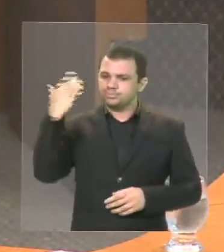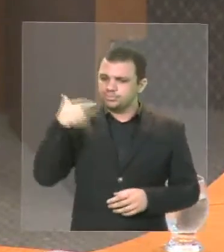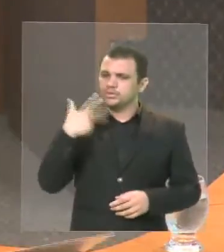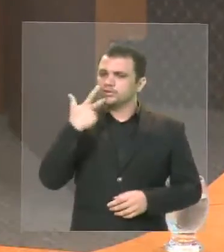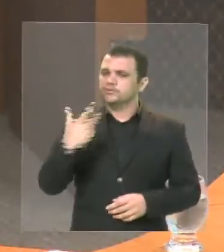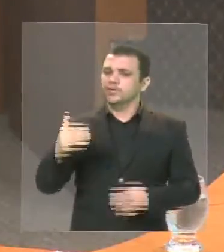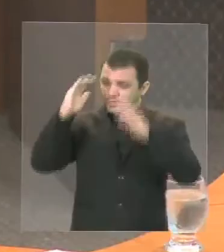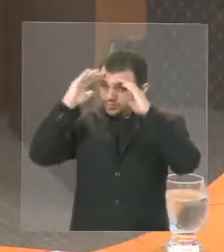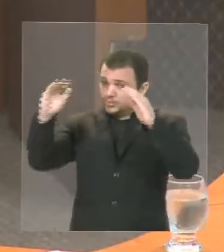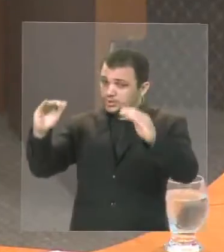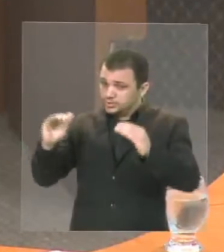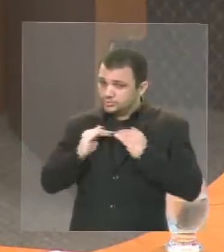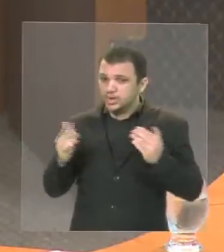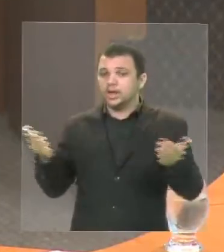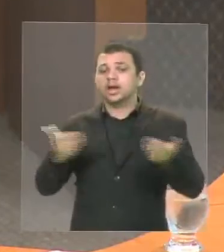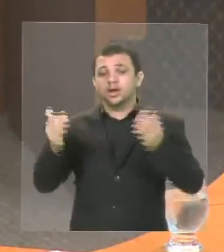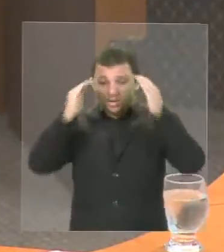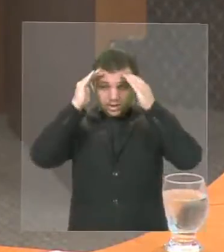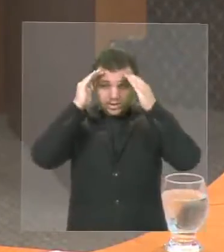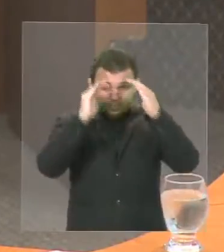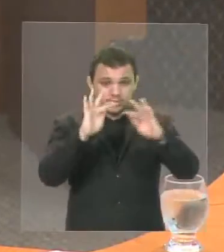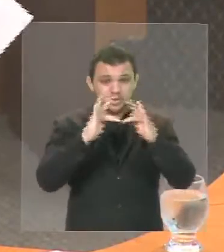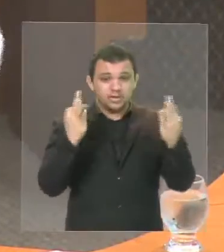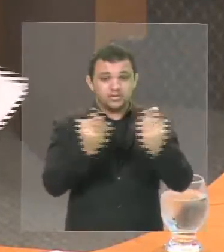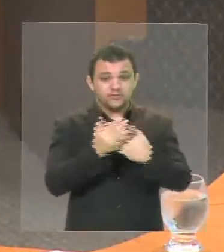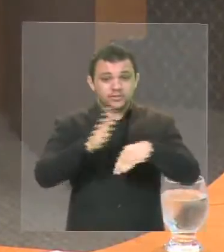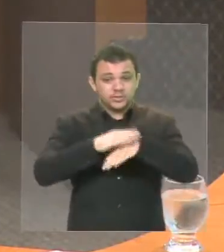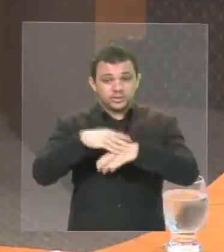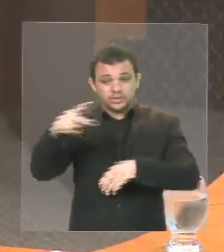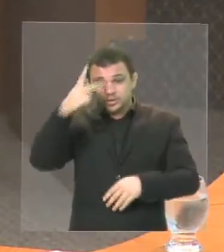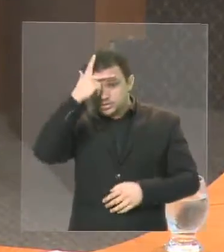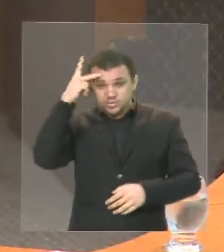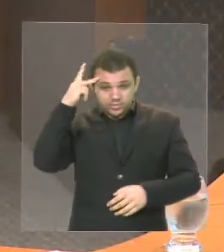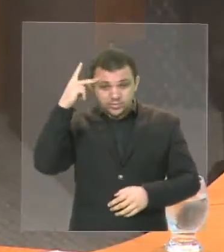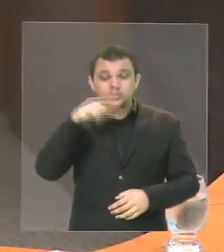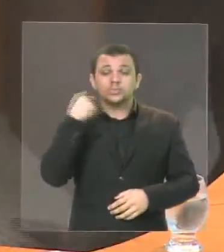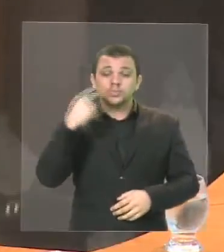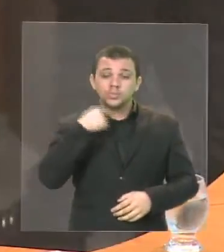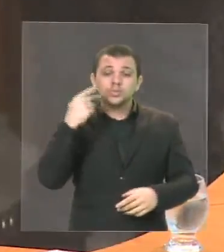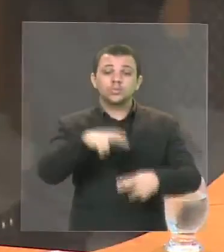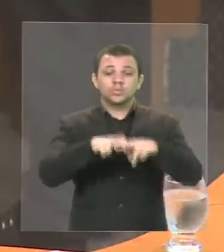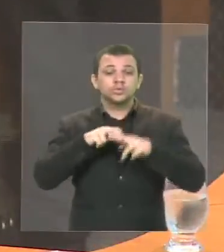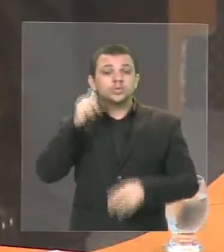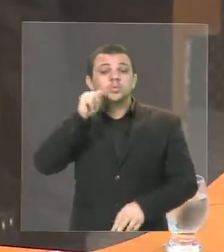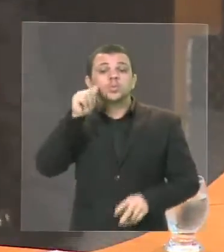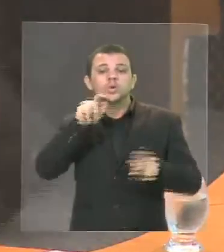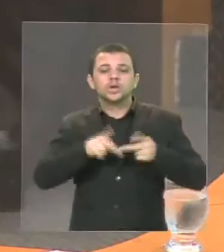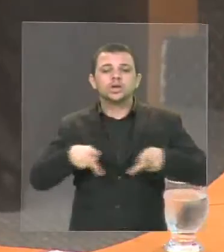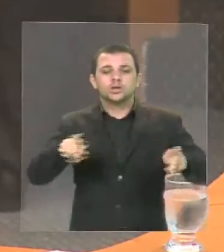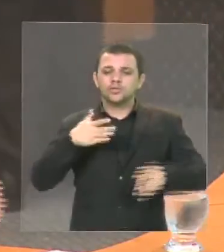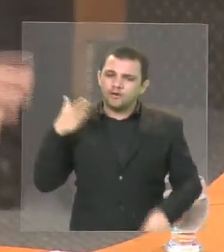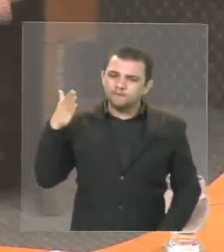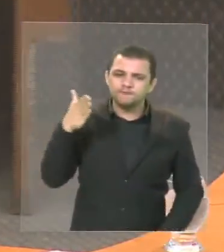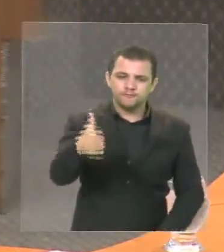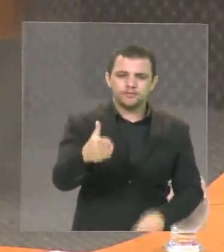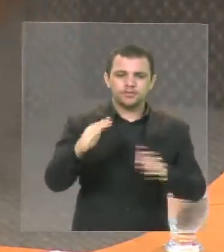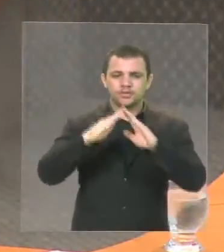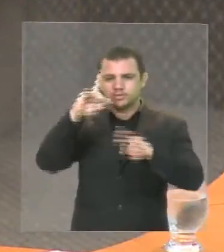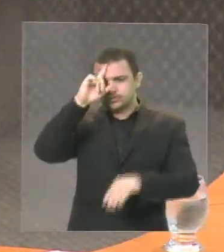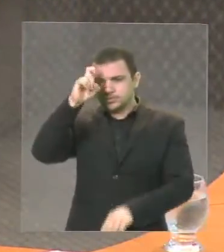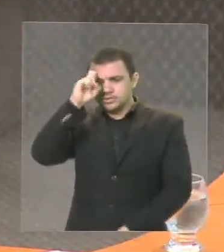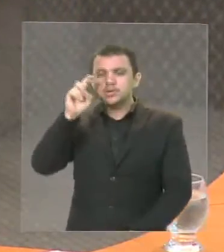e digo agora, respeite as famílias dessas vítimas, que a promotora foi lá e viu que houveram as mortes.